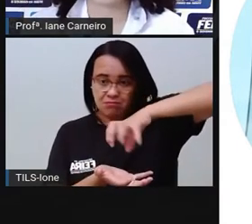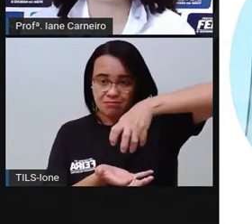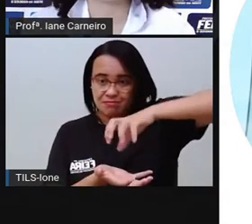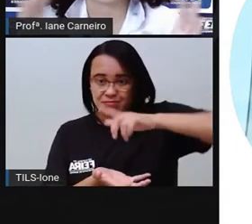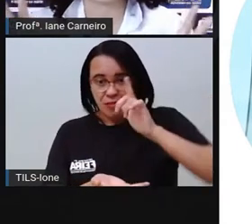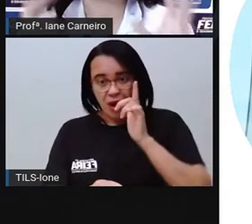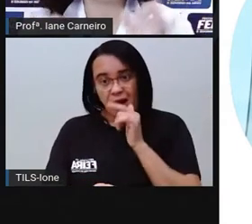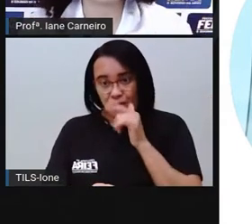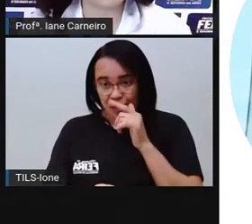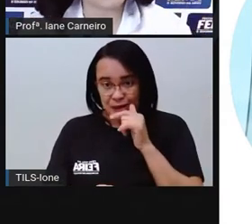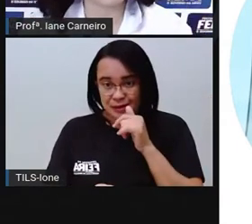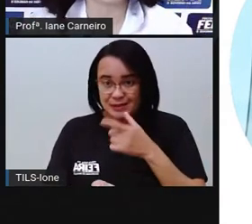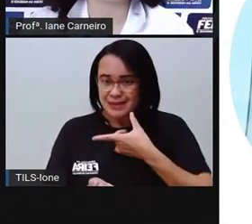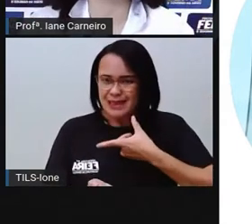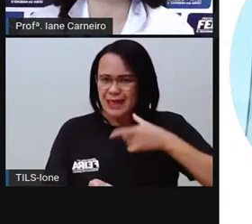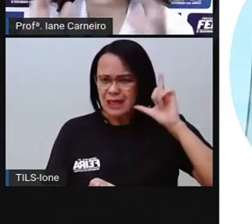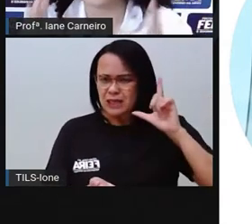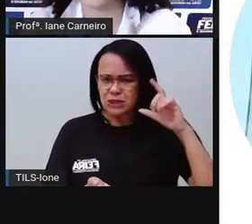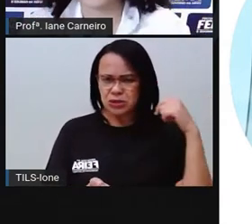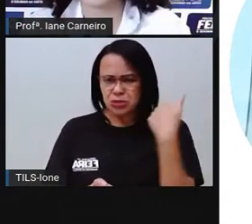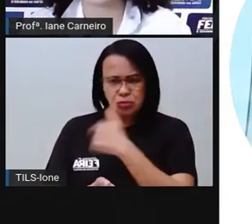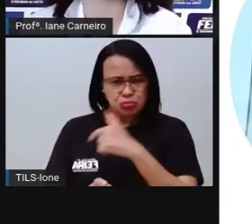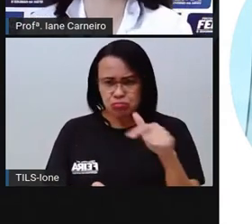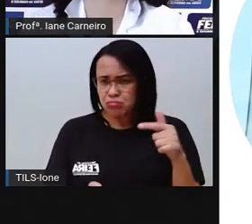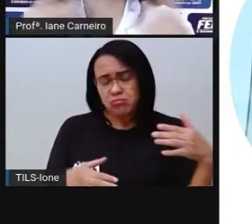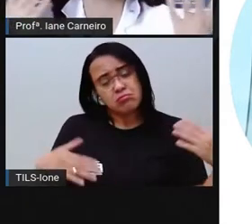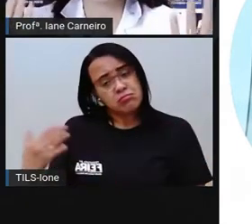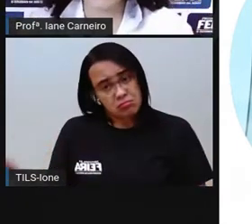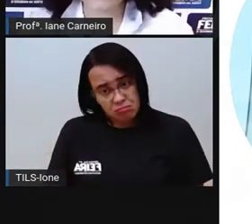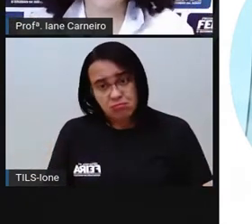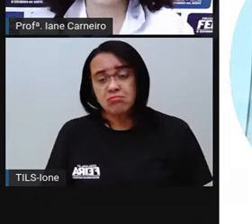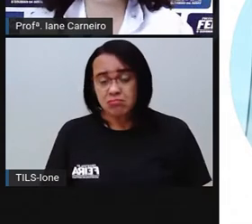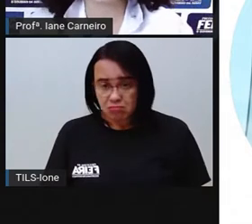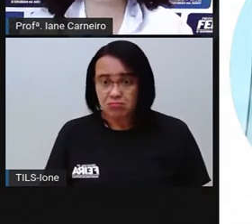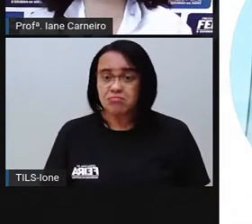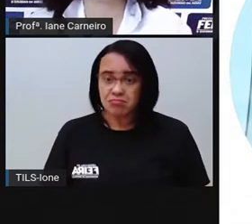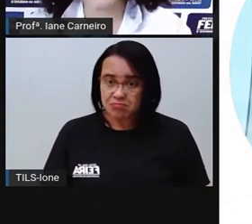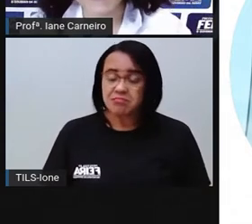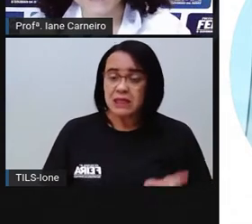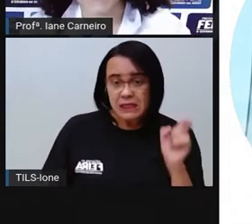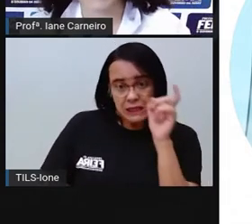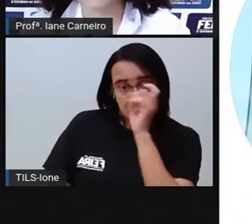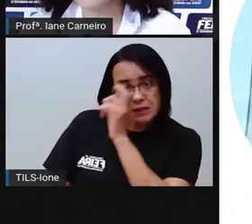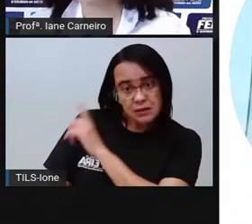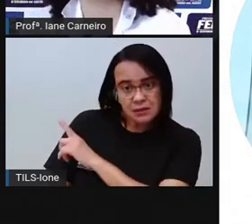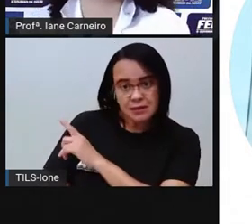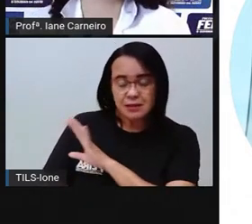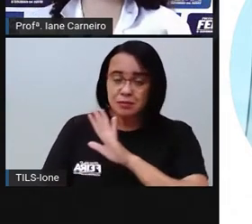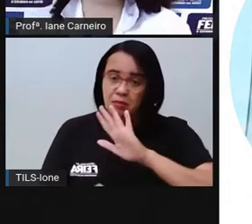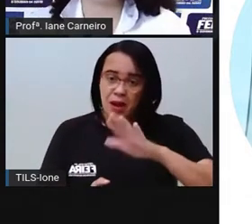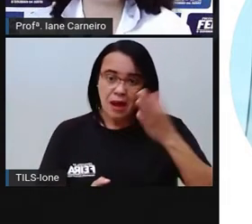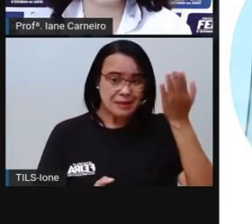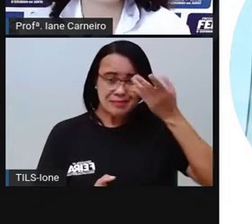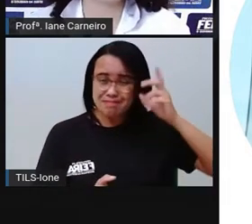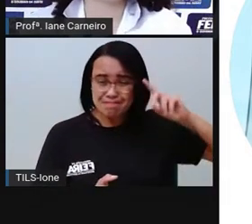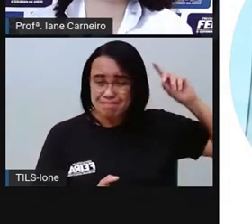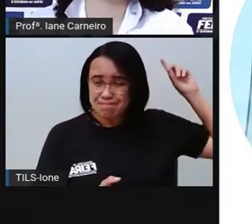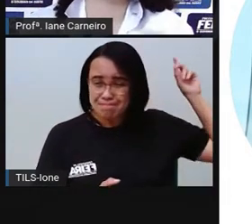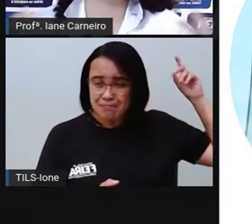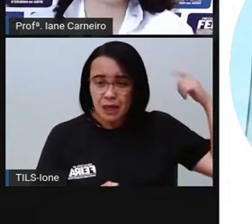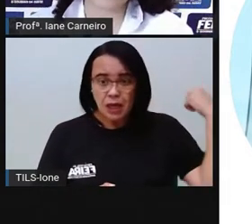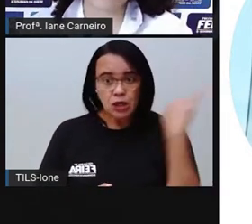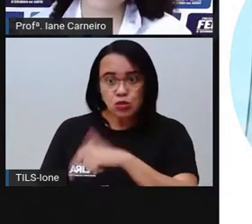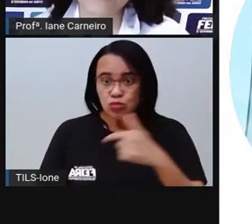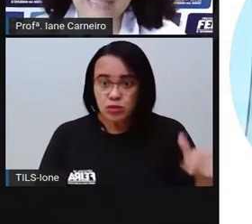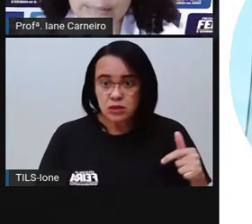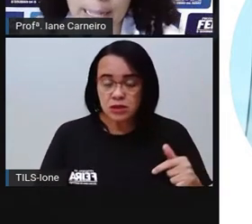sua sala, certamente deve ter uma torneira da sua cozinha, perdão. Certamente deve ter uma torneira lá, né? Antigamente não era assim, as pessoas